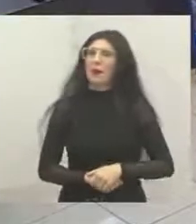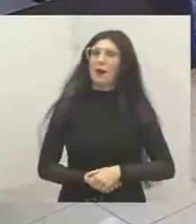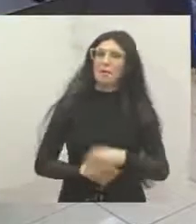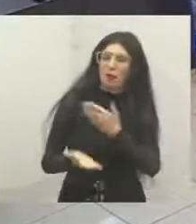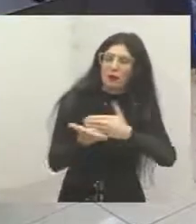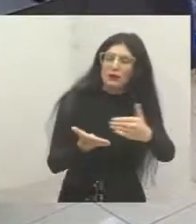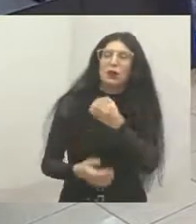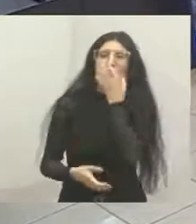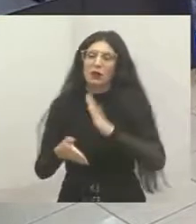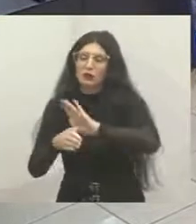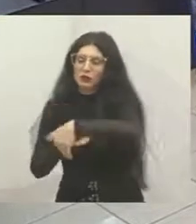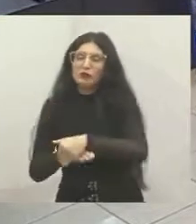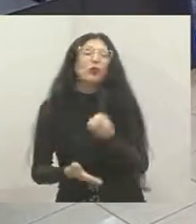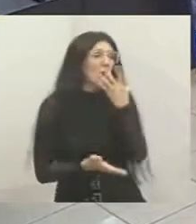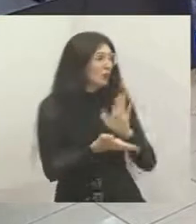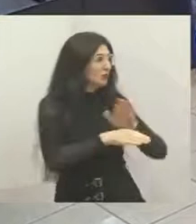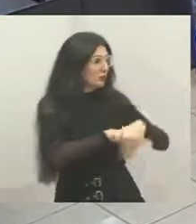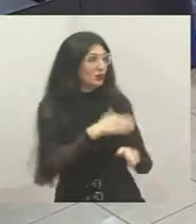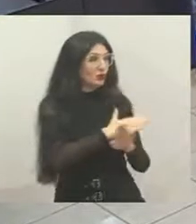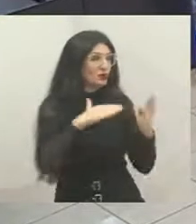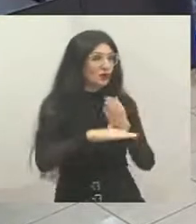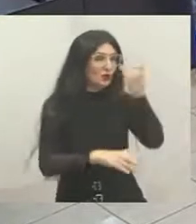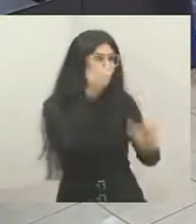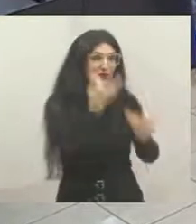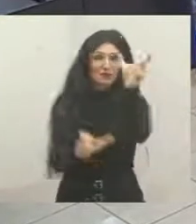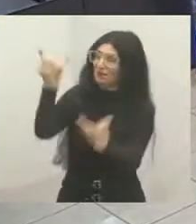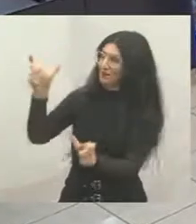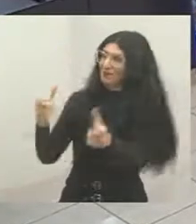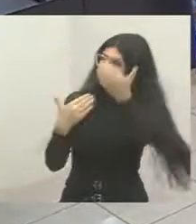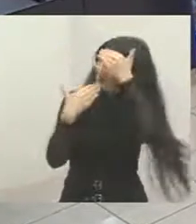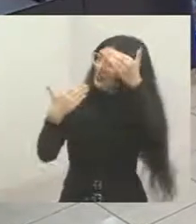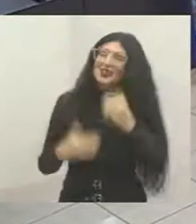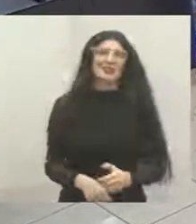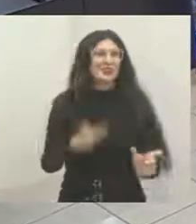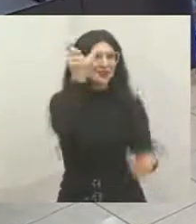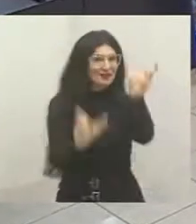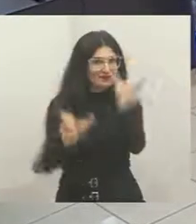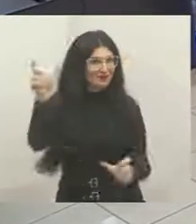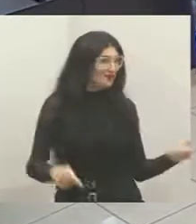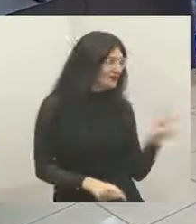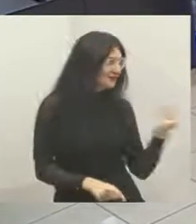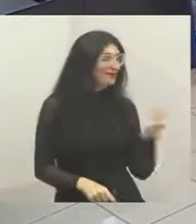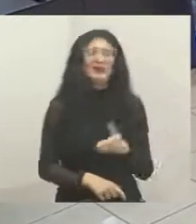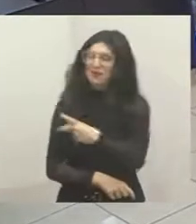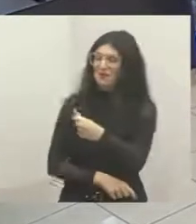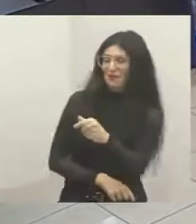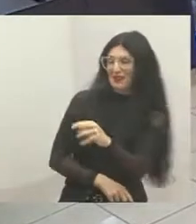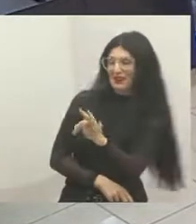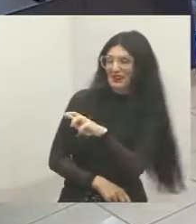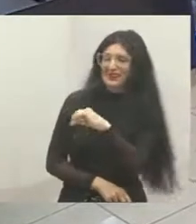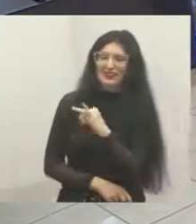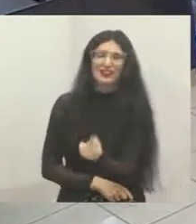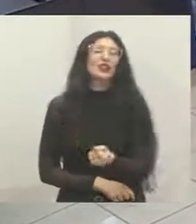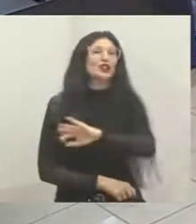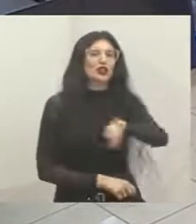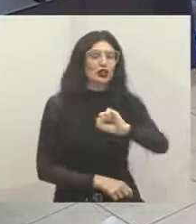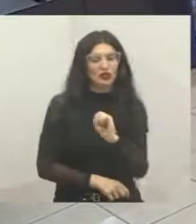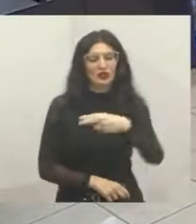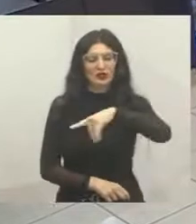Boa noite a todos. Gostaria aqui de agradecer também a presença dos vereadores, a Patrícia, a Sônia e o